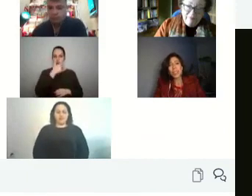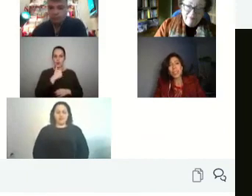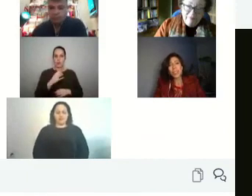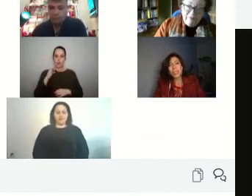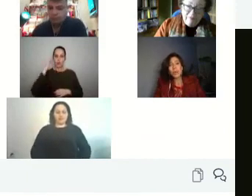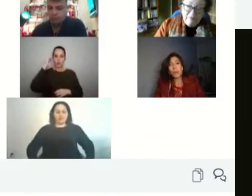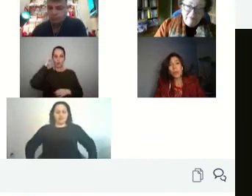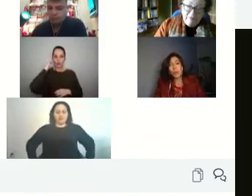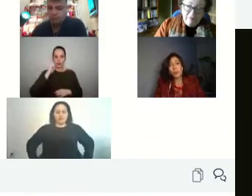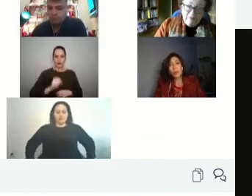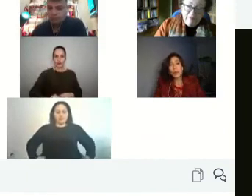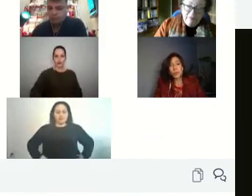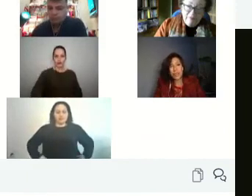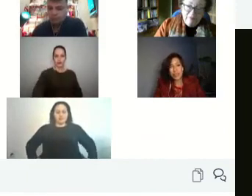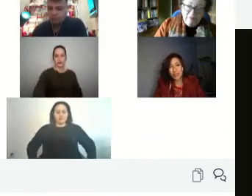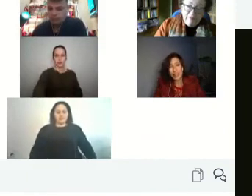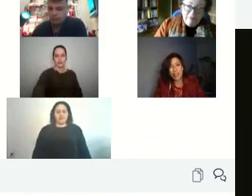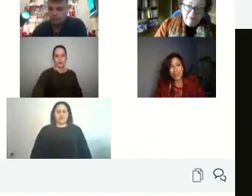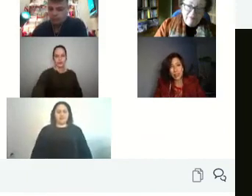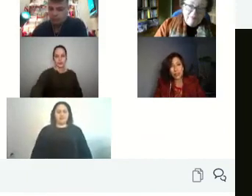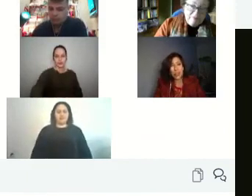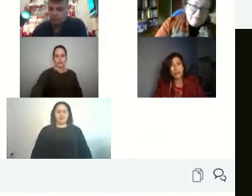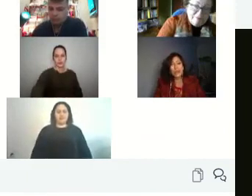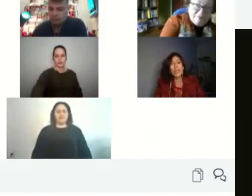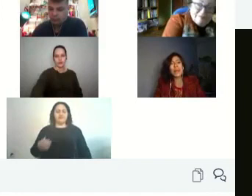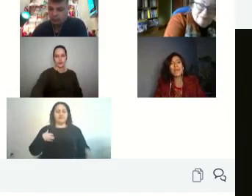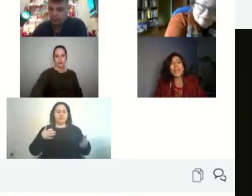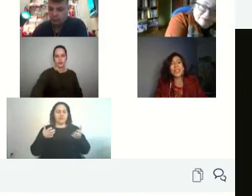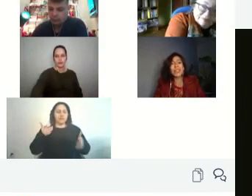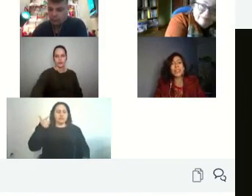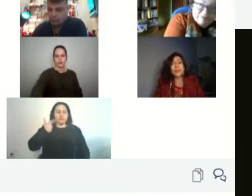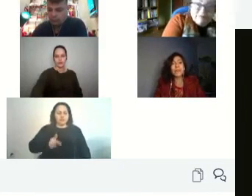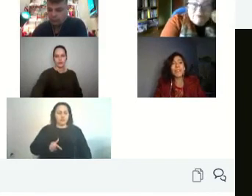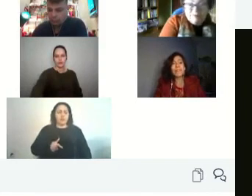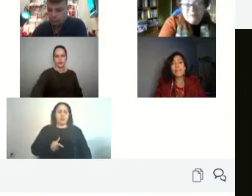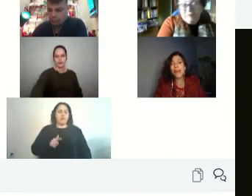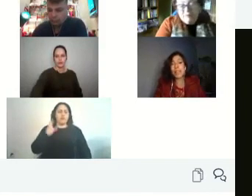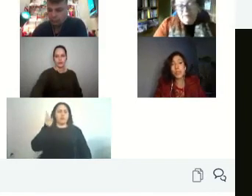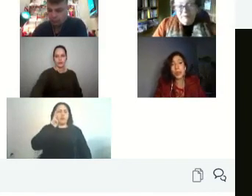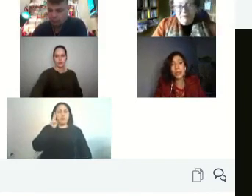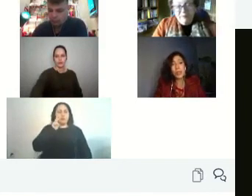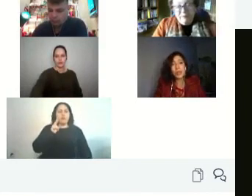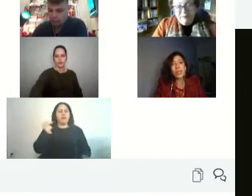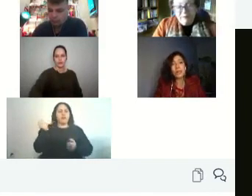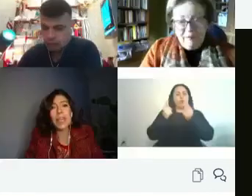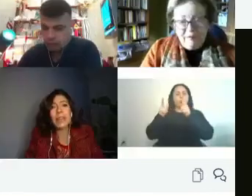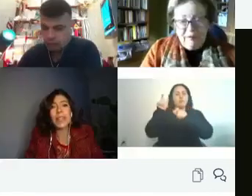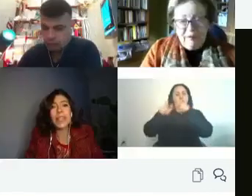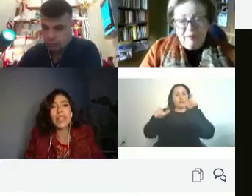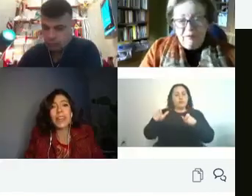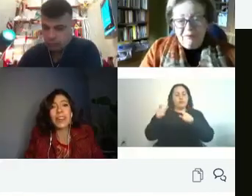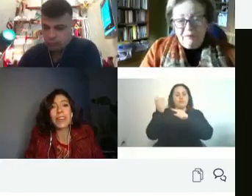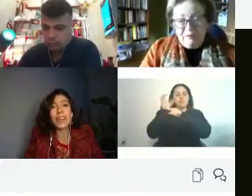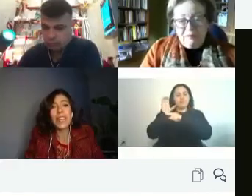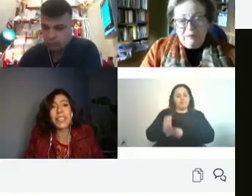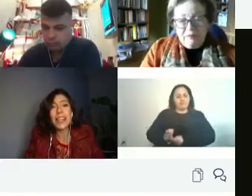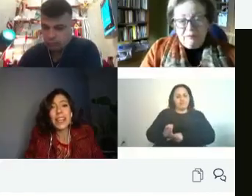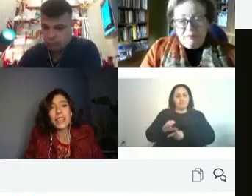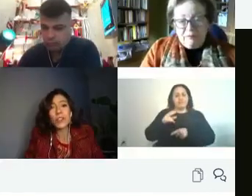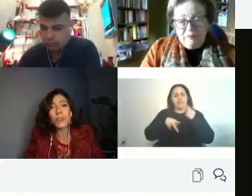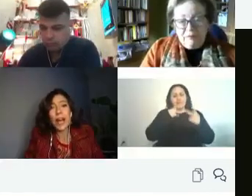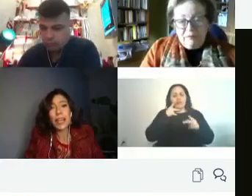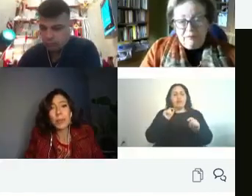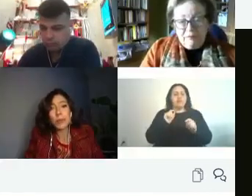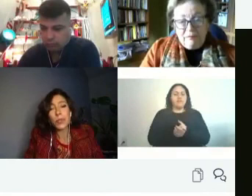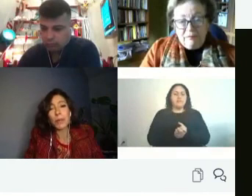queria trazer um pouco de novo assim das falas que tivemos, né? Então, tem várias colocações também. Excelente